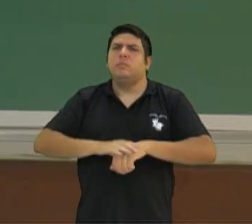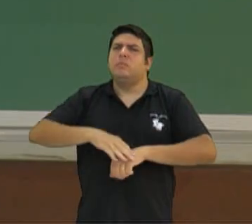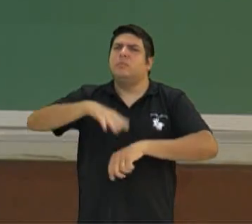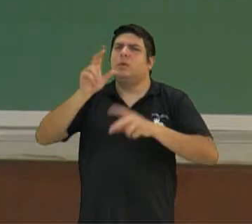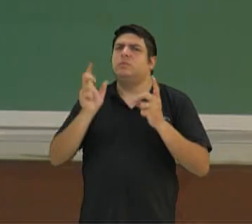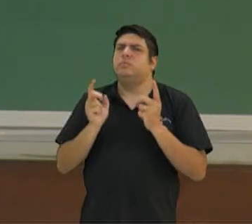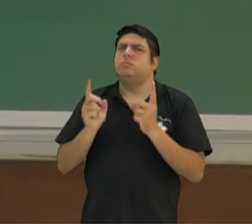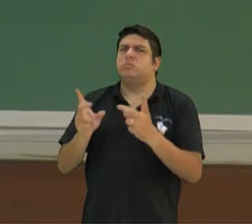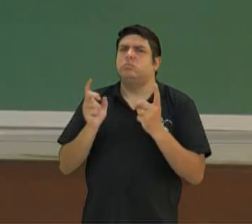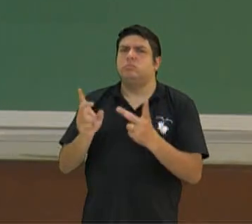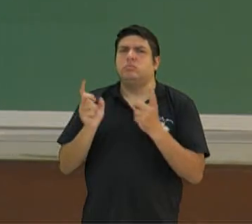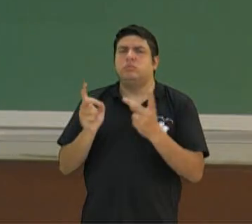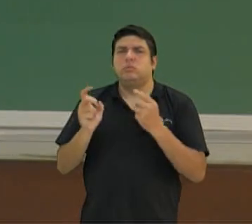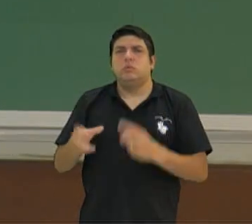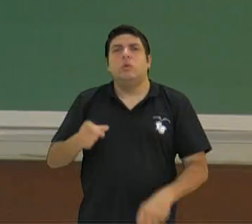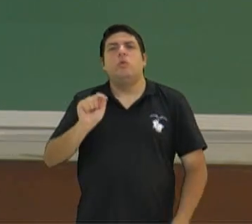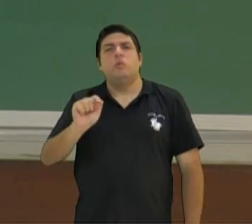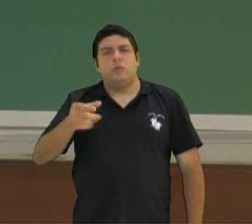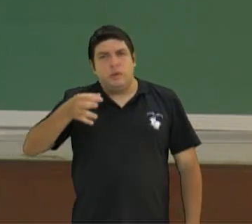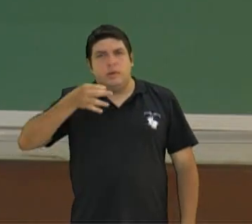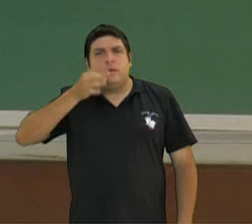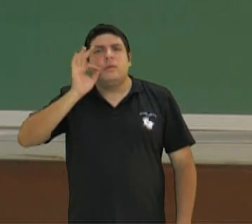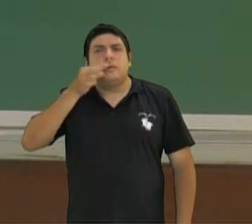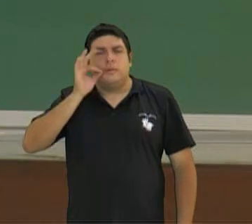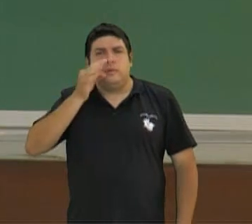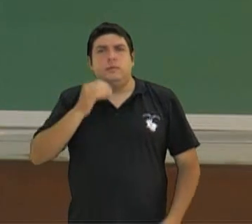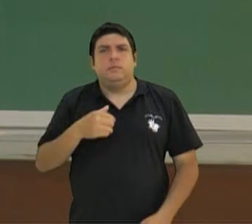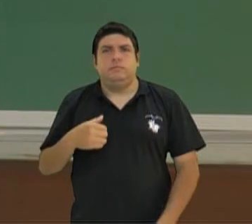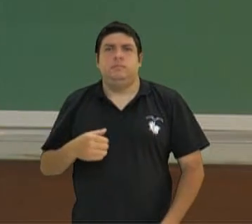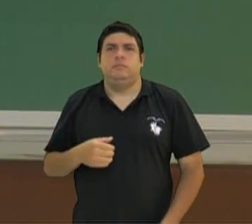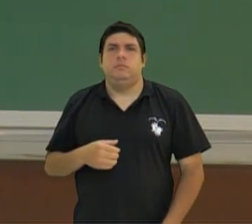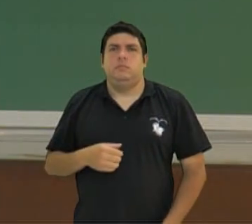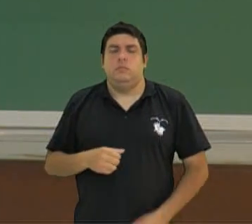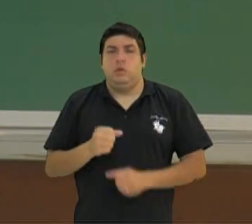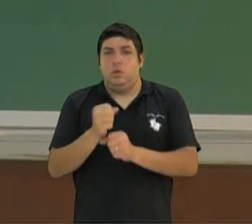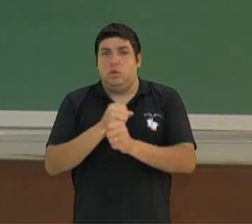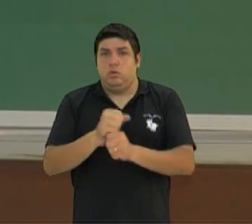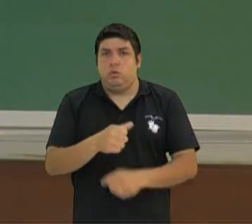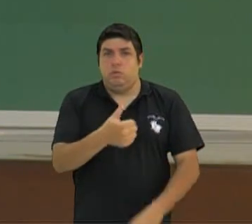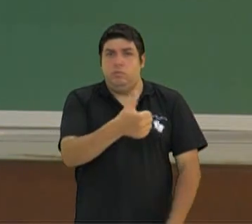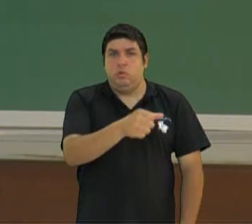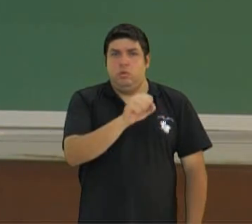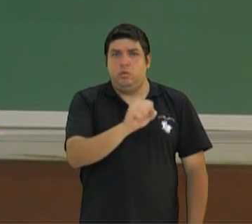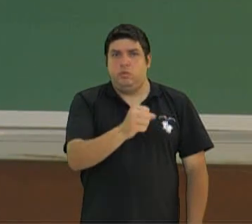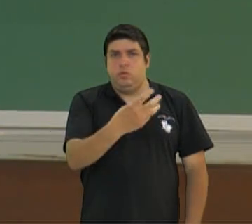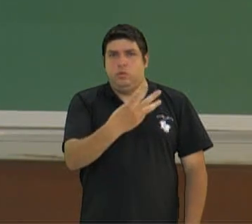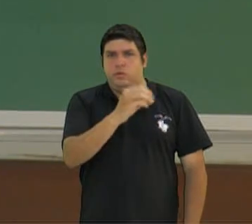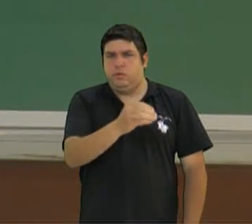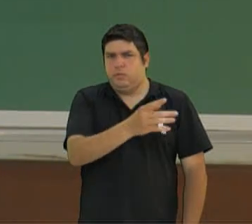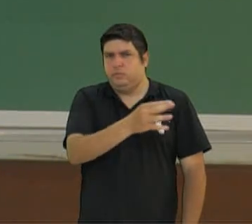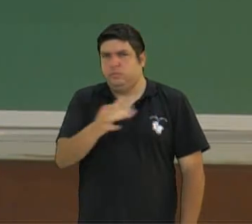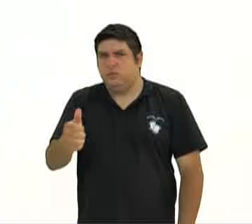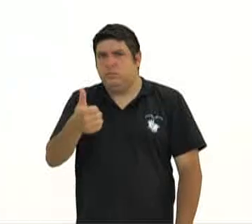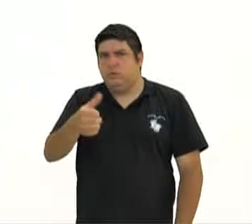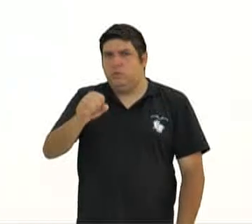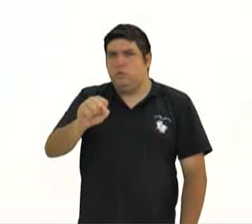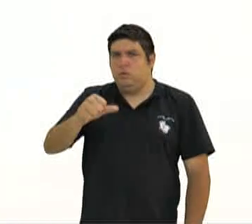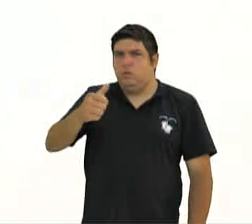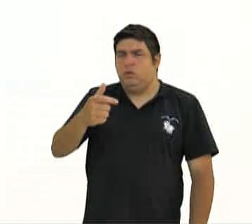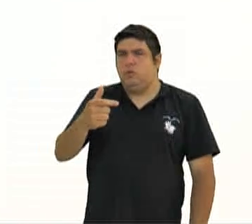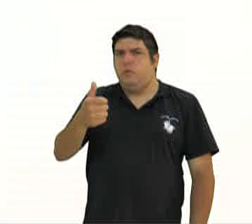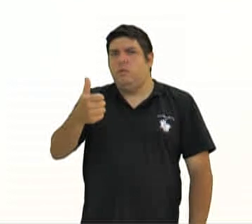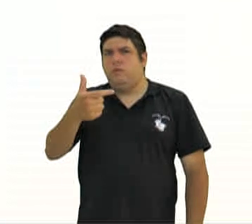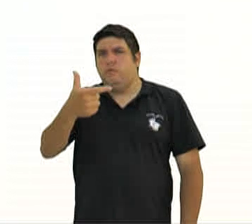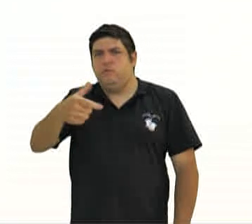ali produção de riquezas para o Brasil, né? De 1830 a 1929, a expansão da